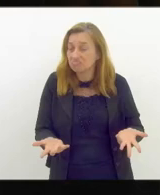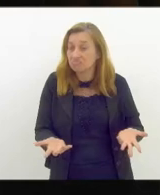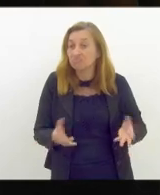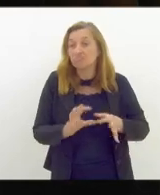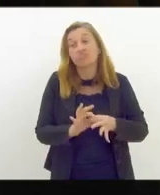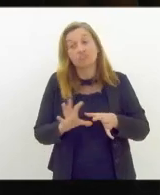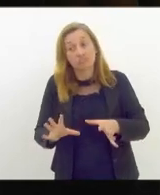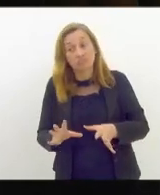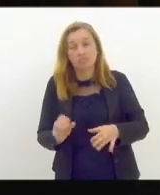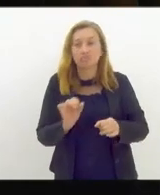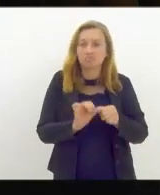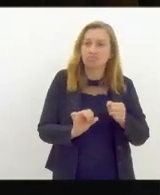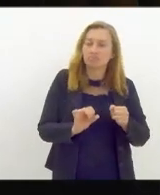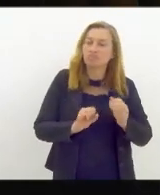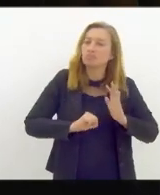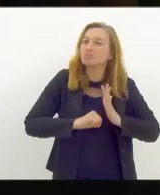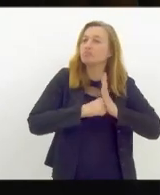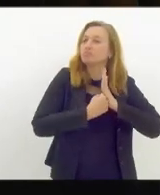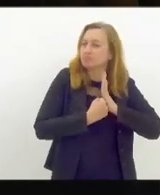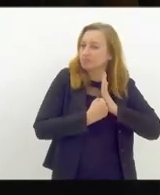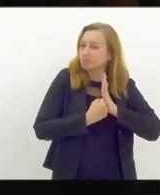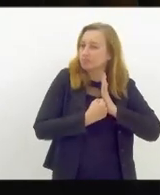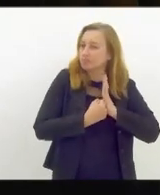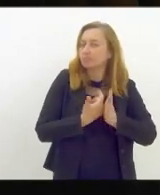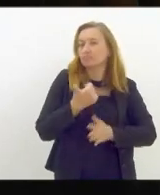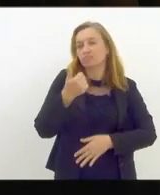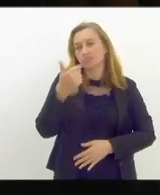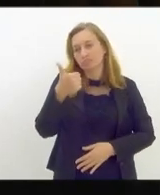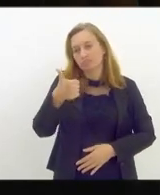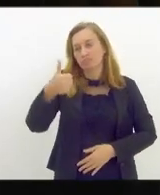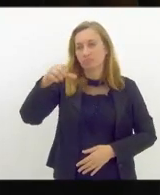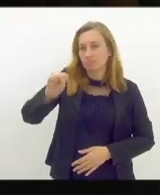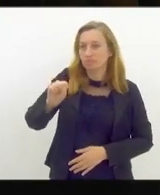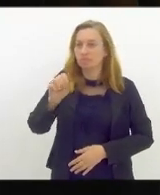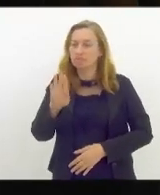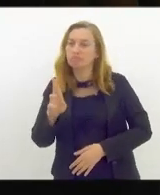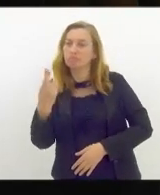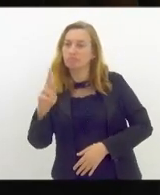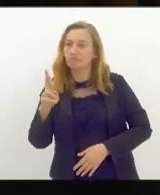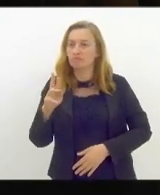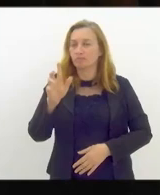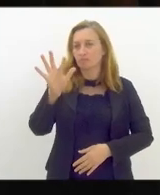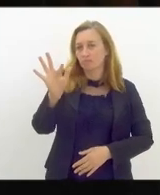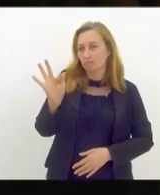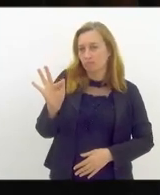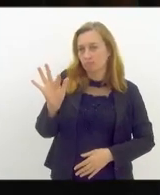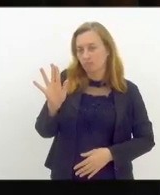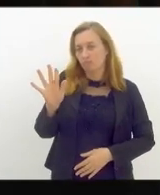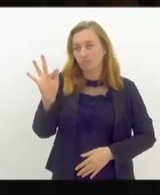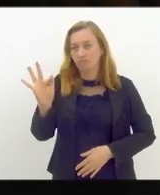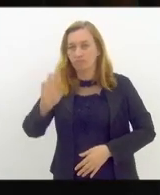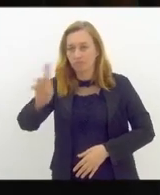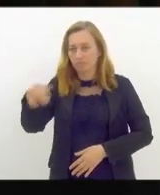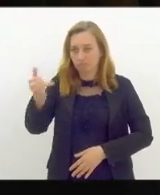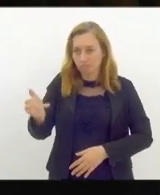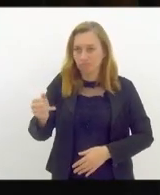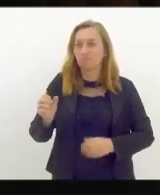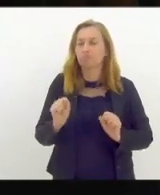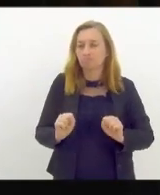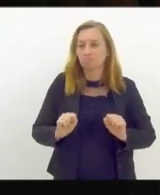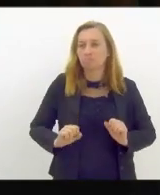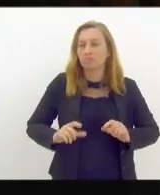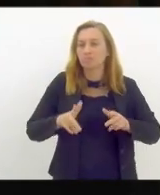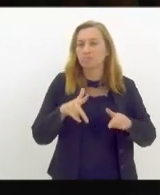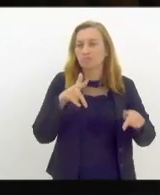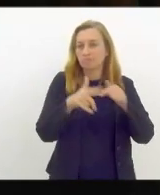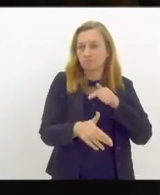fazer diante do bloqueio de 18 bilhões da UFRJ. Então, isso pode interromper os